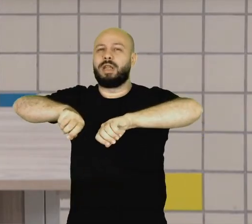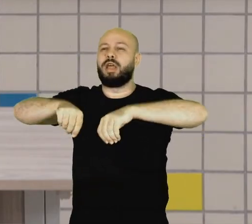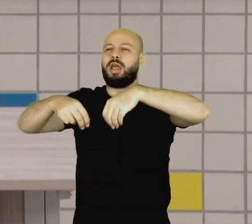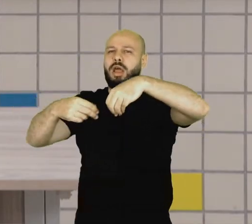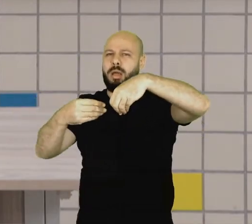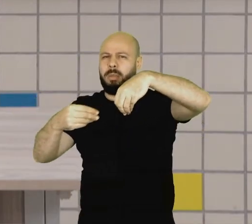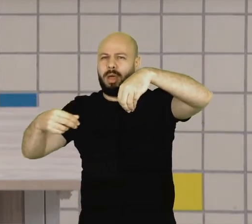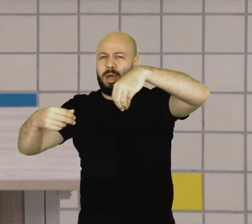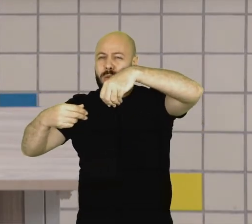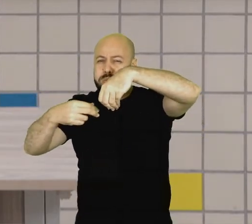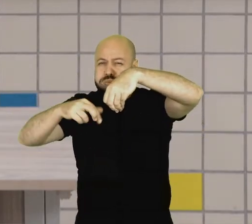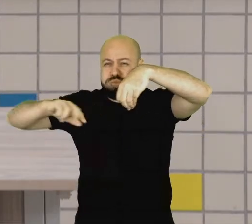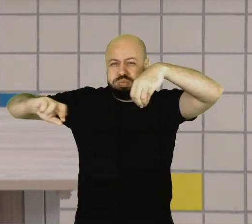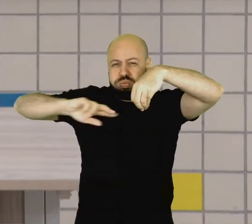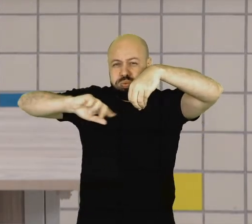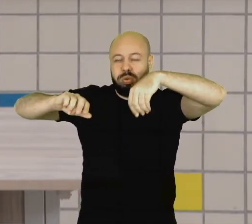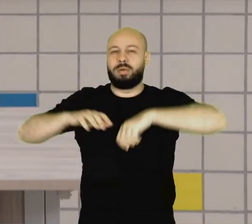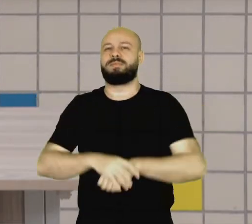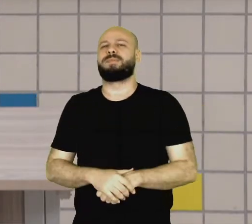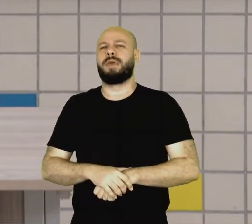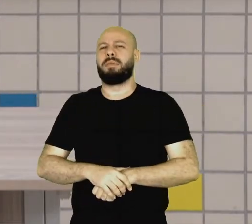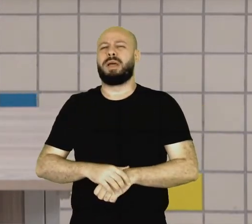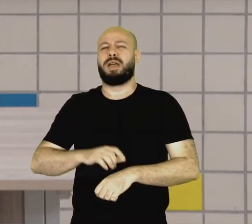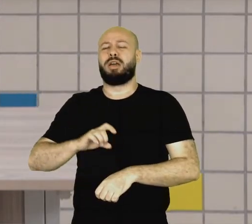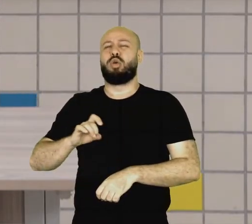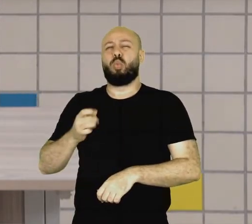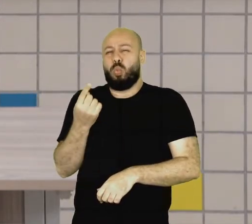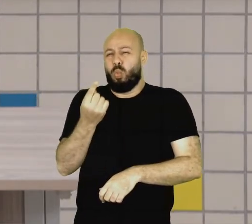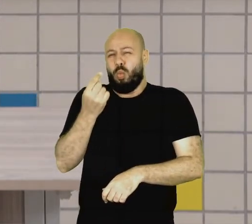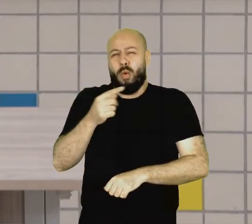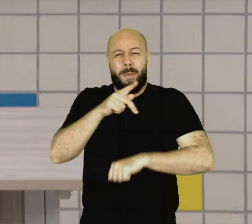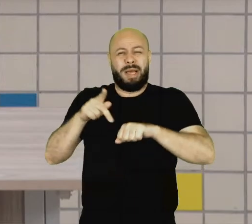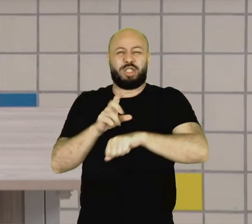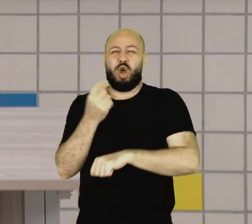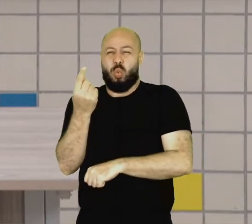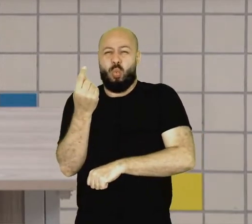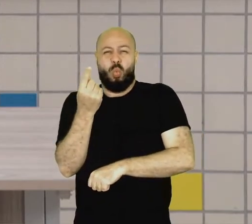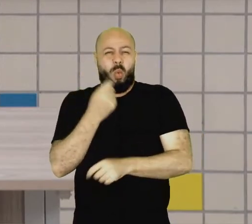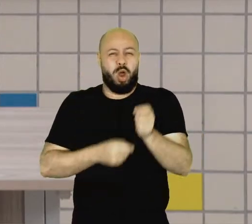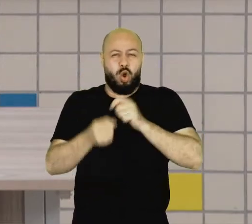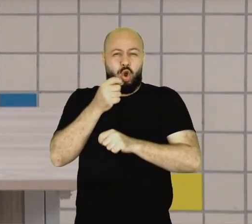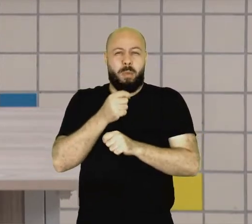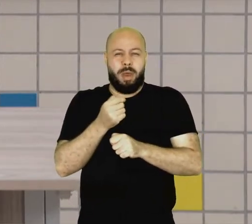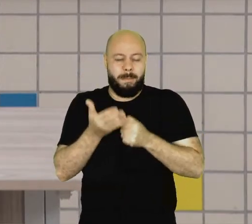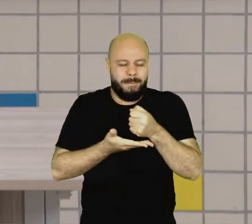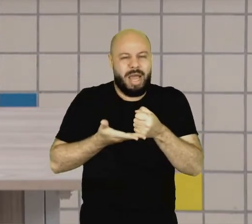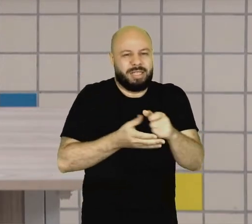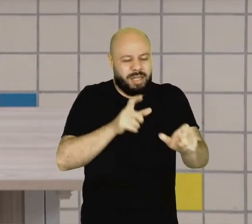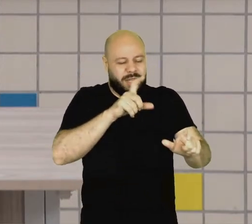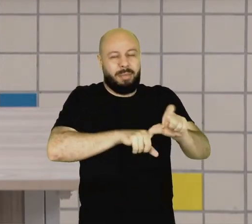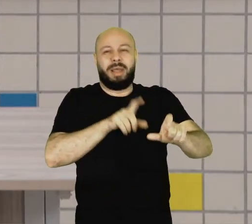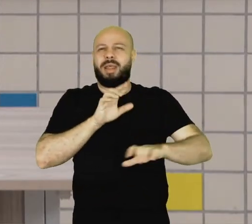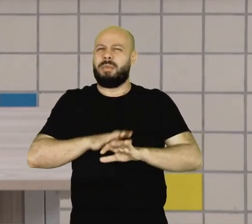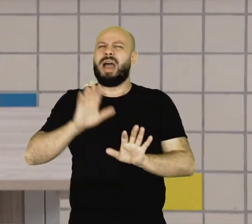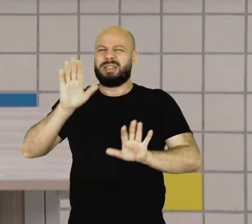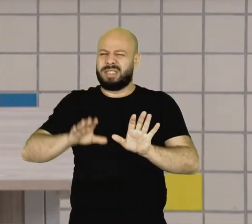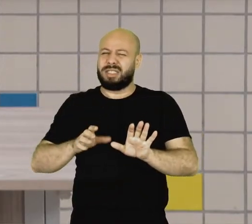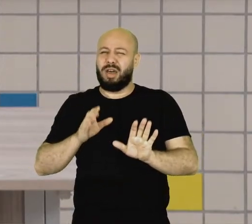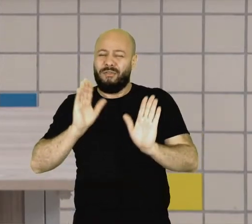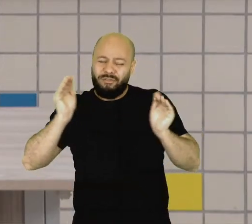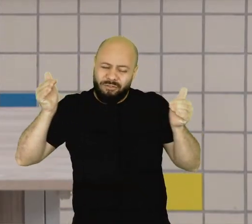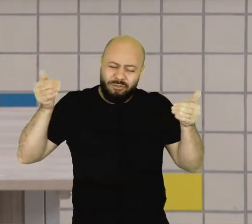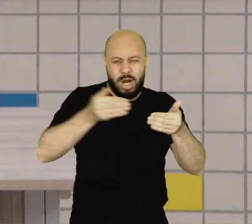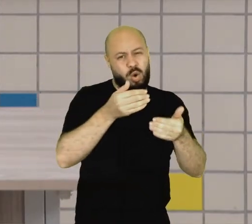mineração. Não existe praticamente um país que tenha uma única fonte de economia. Talvez tenham alguns que tenham uma fonte mais